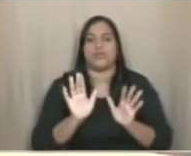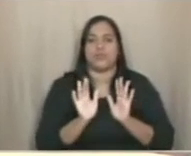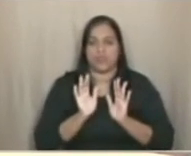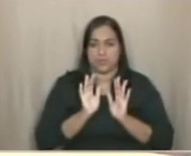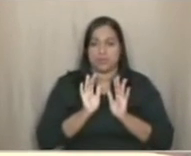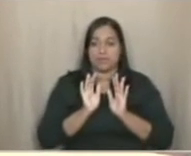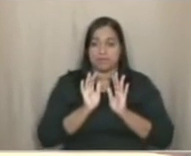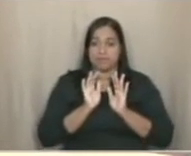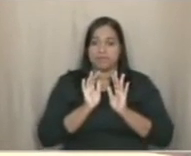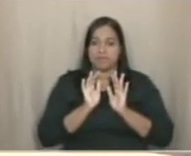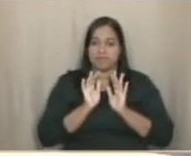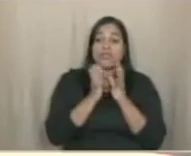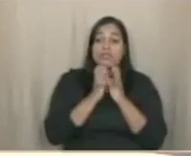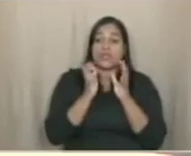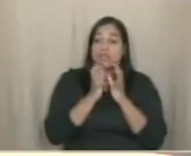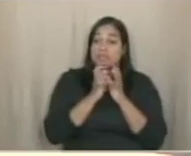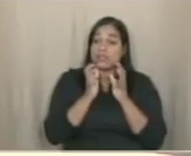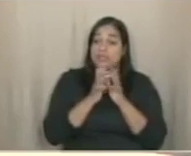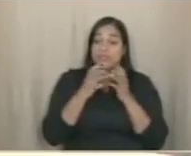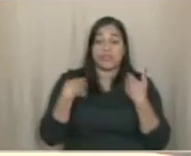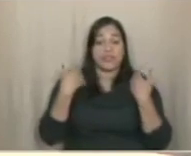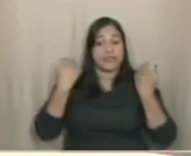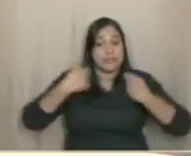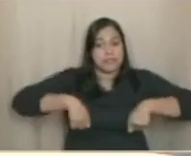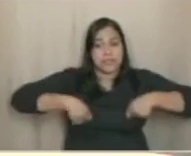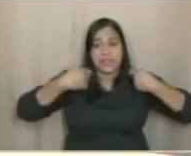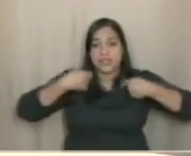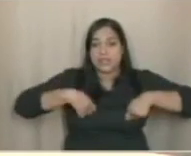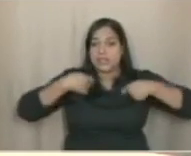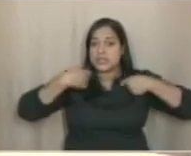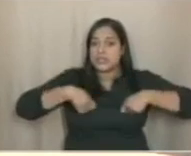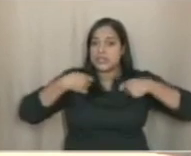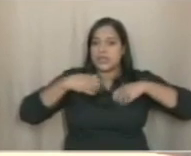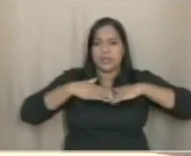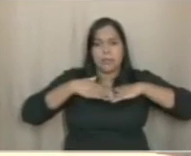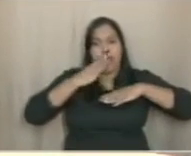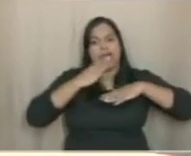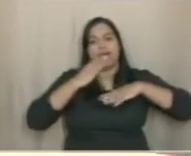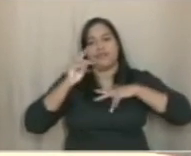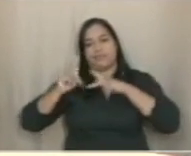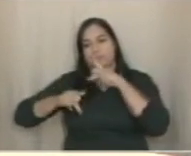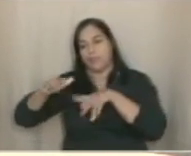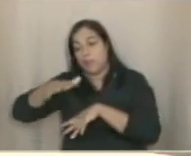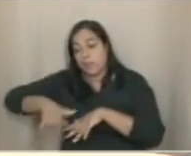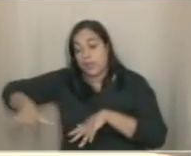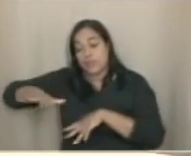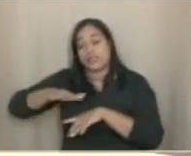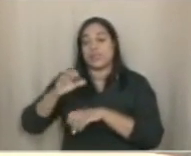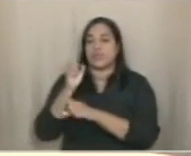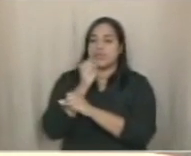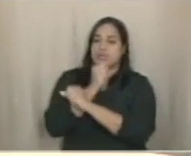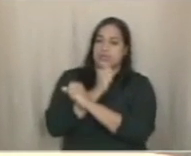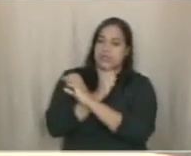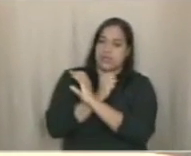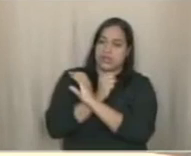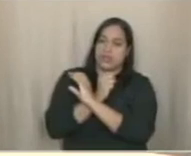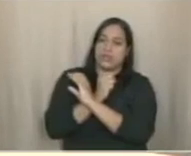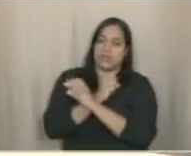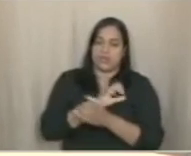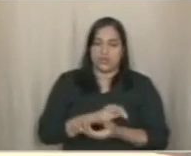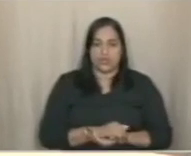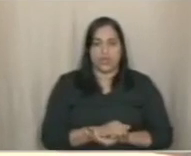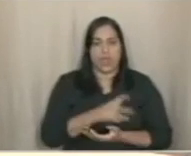momento o povo do Recife estava precisando mais de mim do que a população de Santa Cruz do Capibaribe. Então,